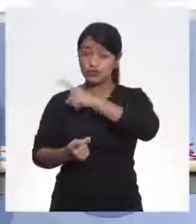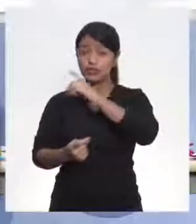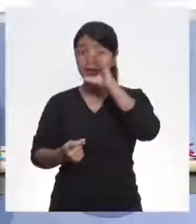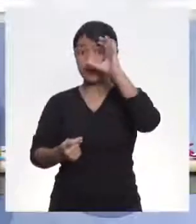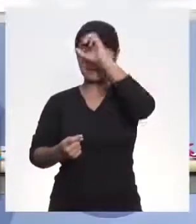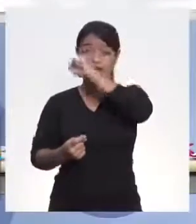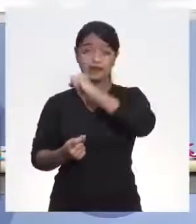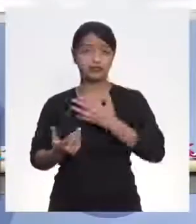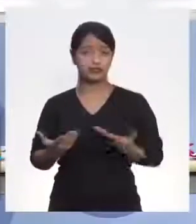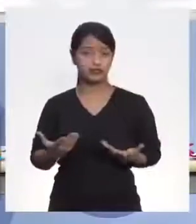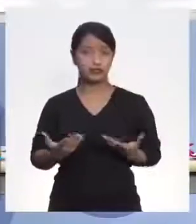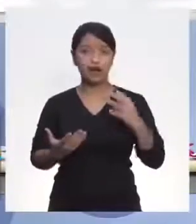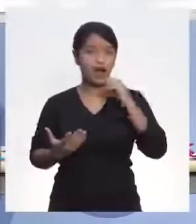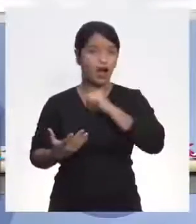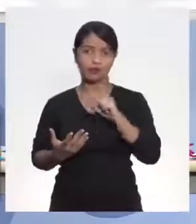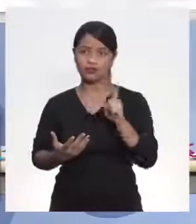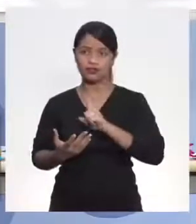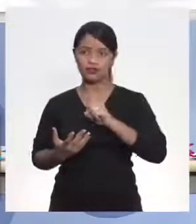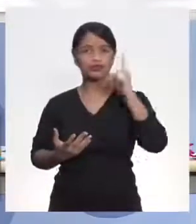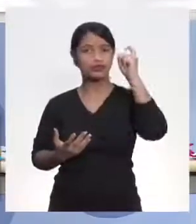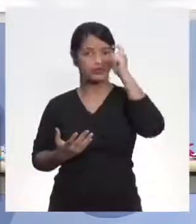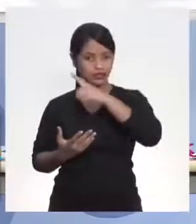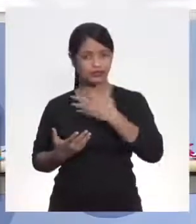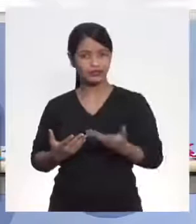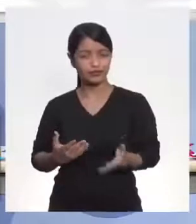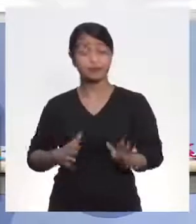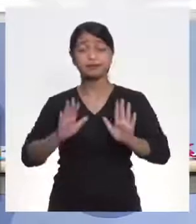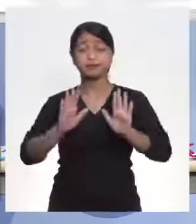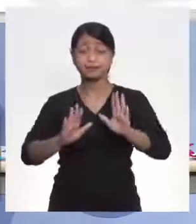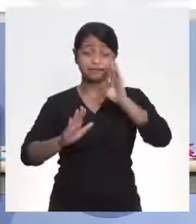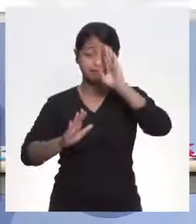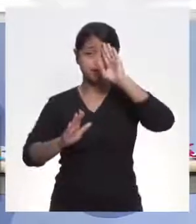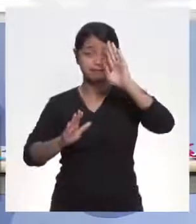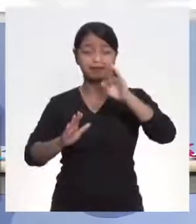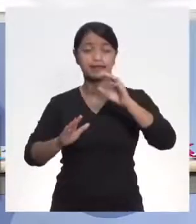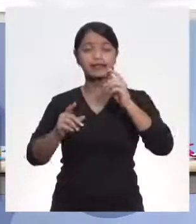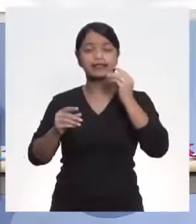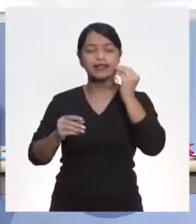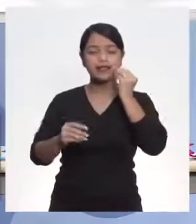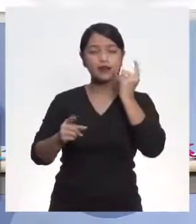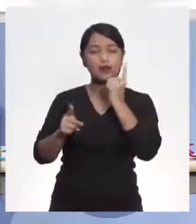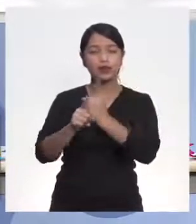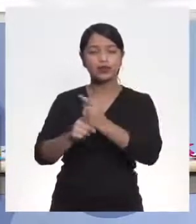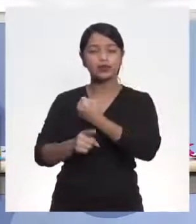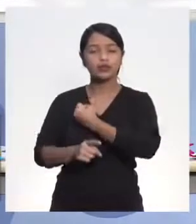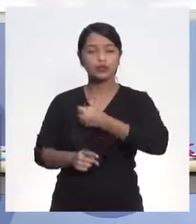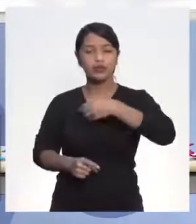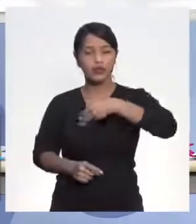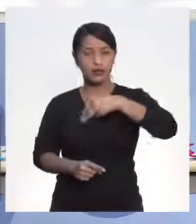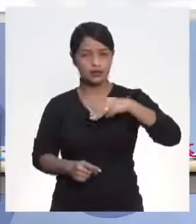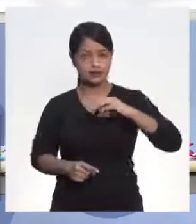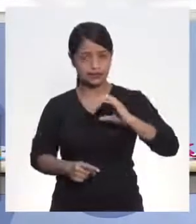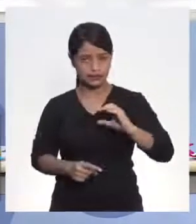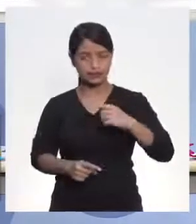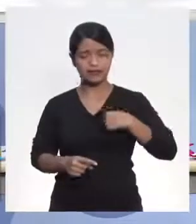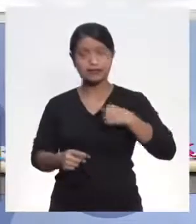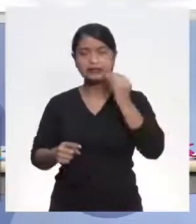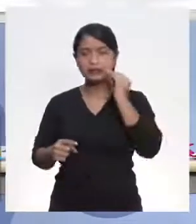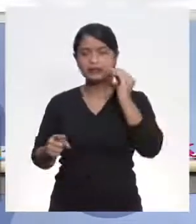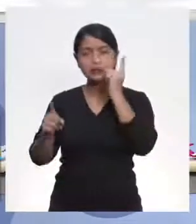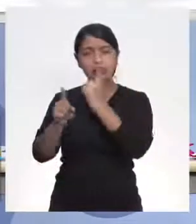com isso, principalmente quando a gente trabalha para encontrar o MMC, né, o mínimo múltiplo comum,